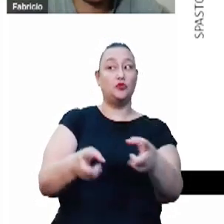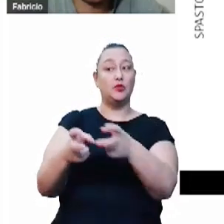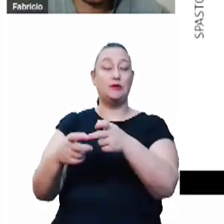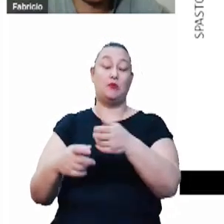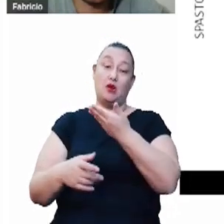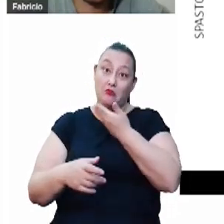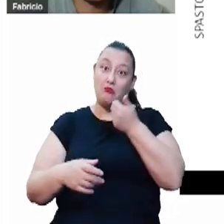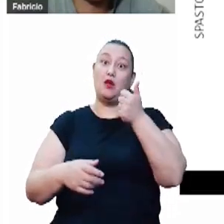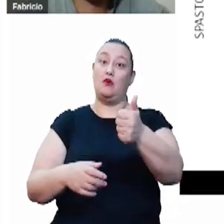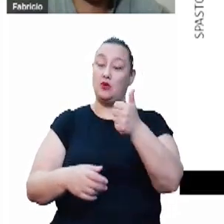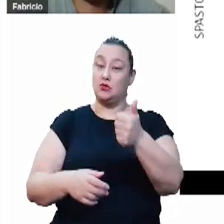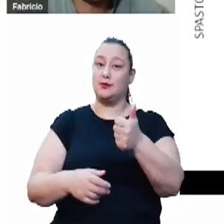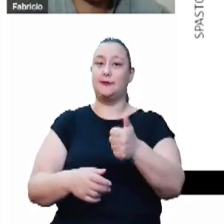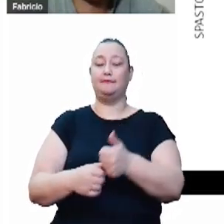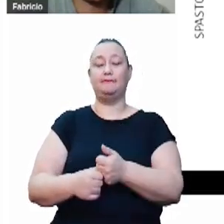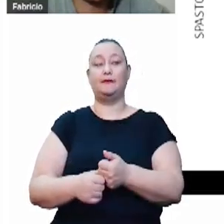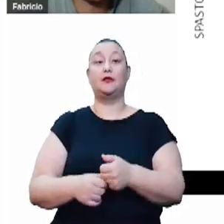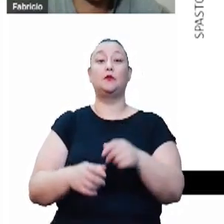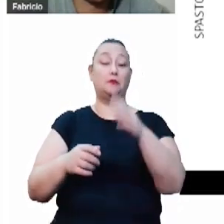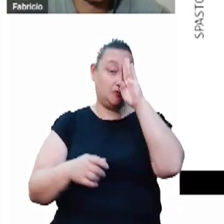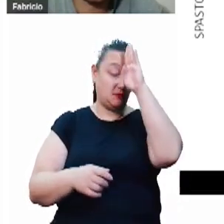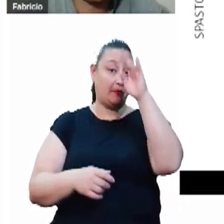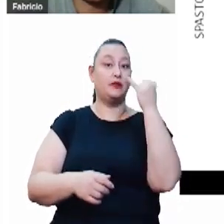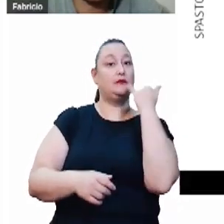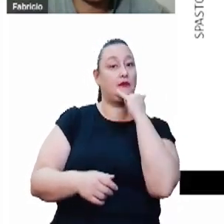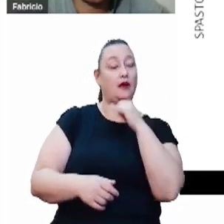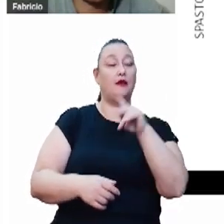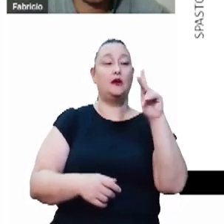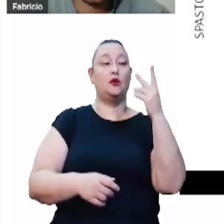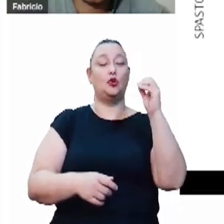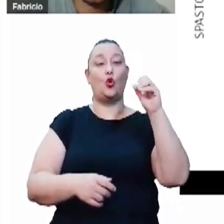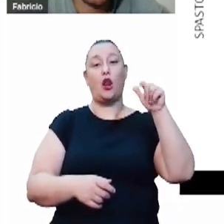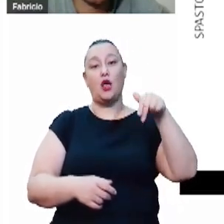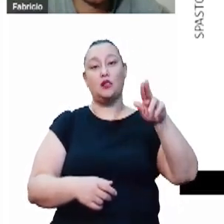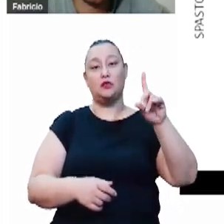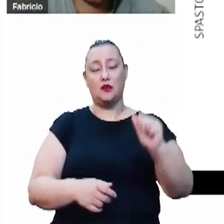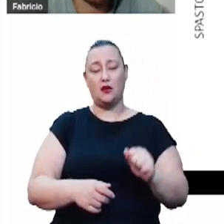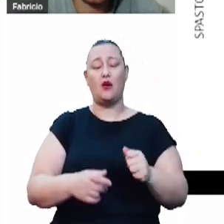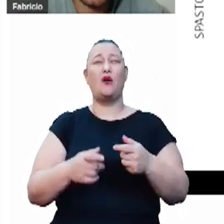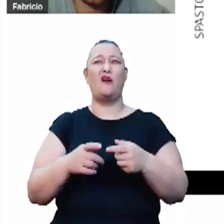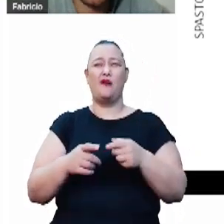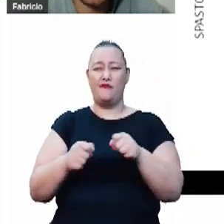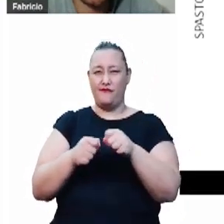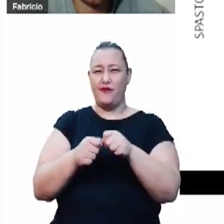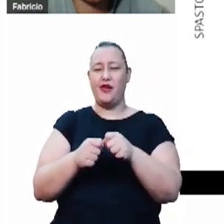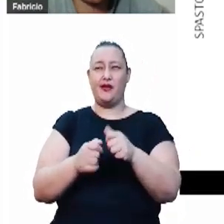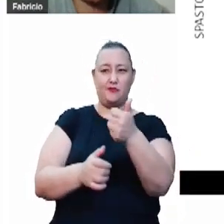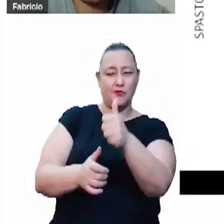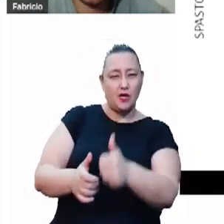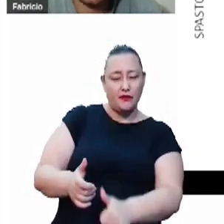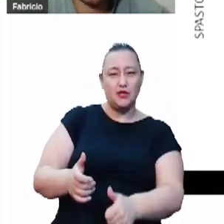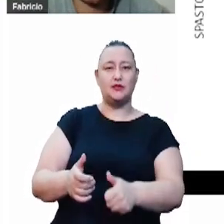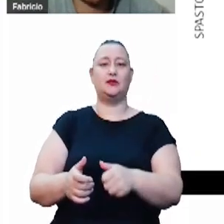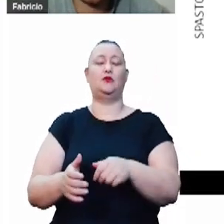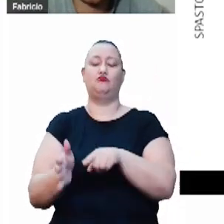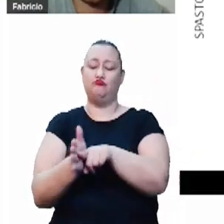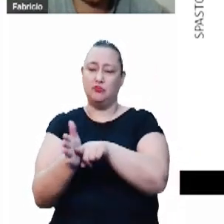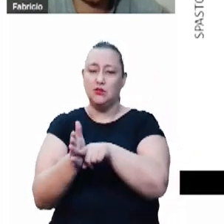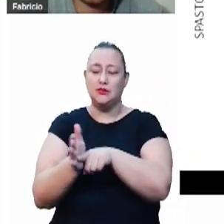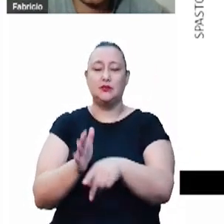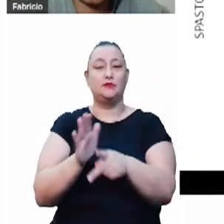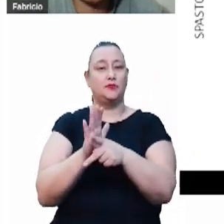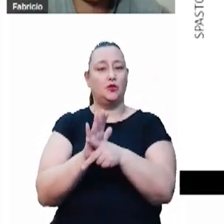do pessoal da Holanda e do pessoal da Itália. A gente fez recentemente um ensaio clínico, né, é um ensaio clínico